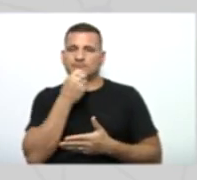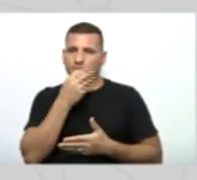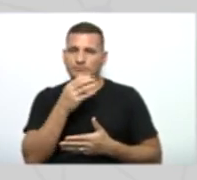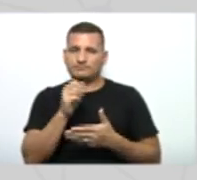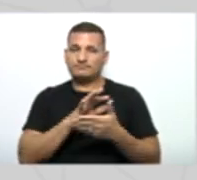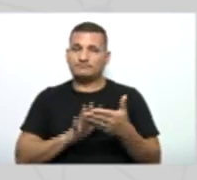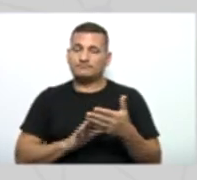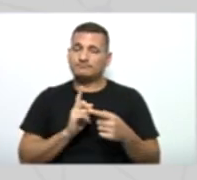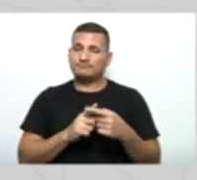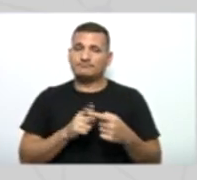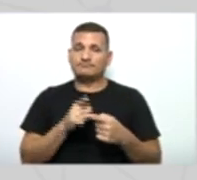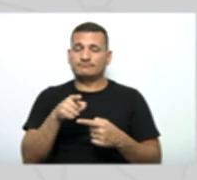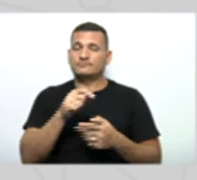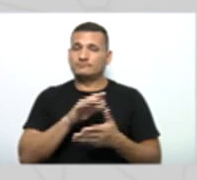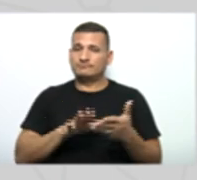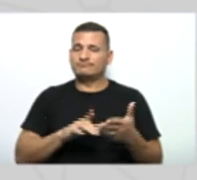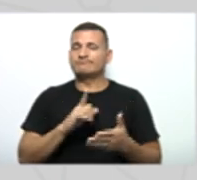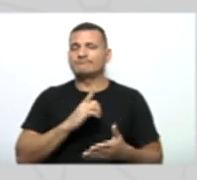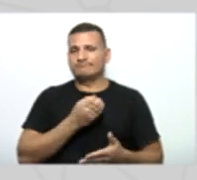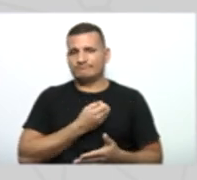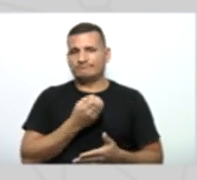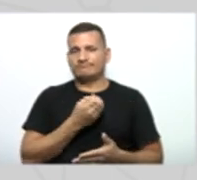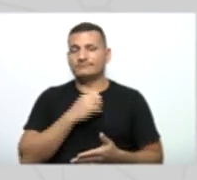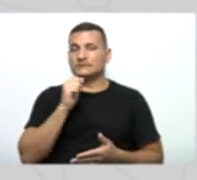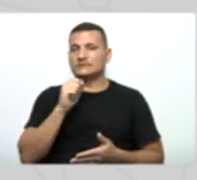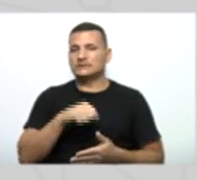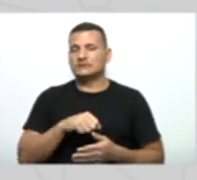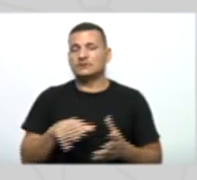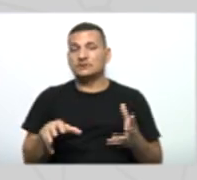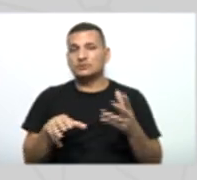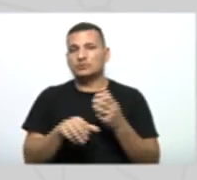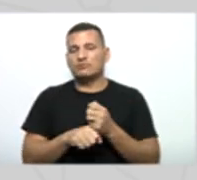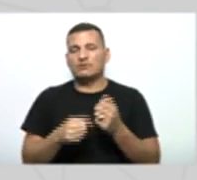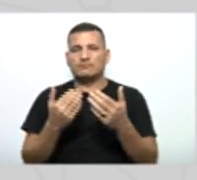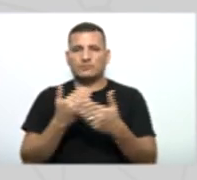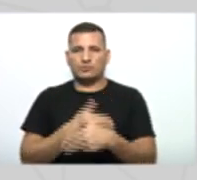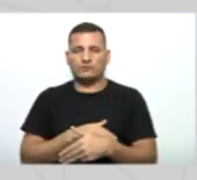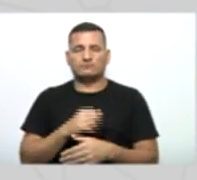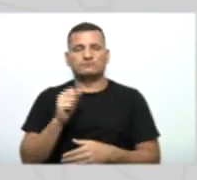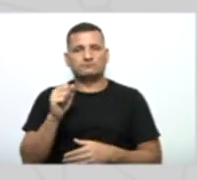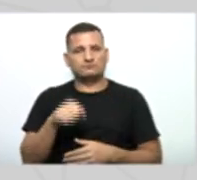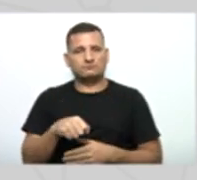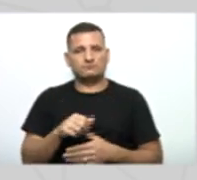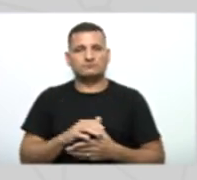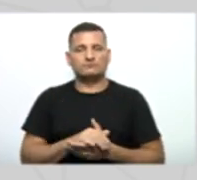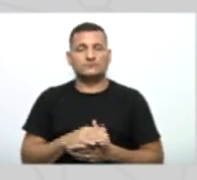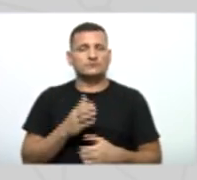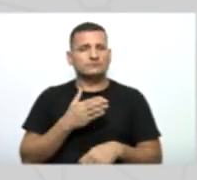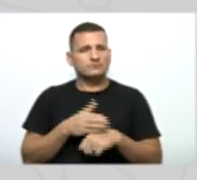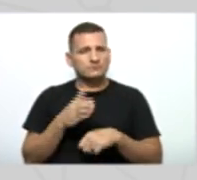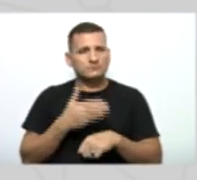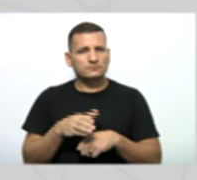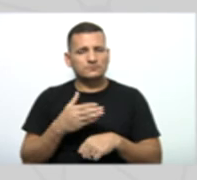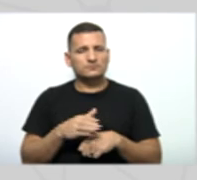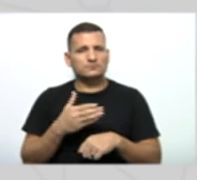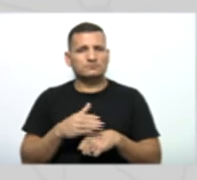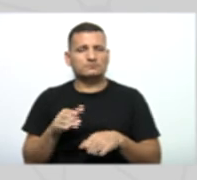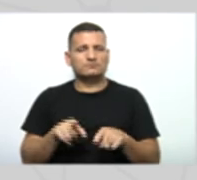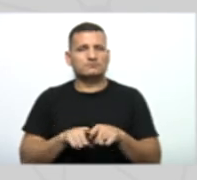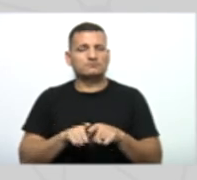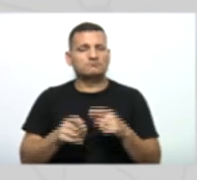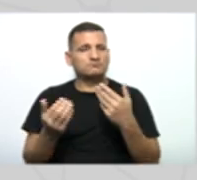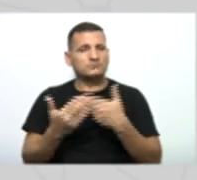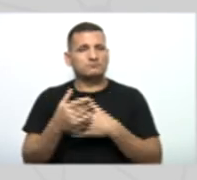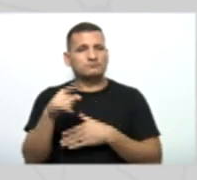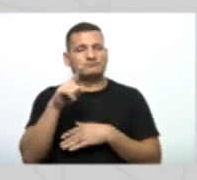elas valem nota sim, contam para a média final de vocês. E já ir treinando para a prova, né, pessoal? Vocês precisam também